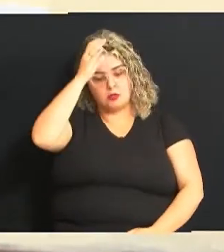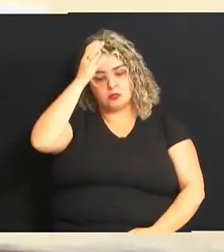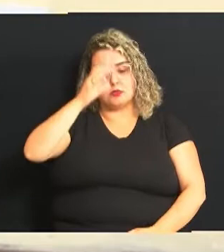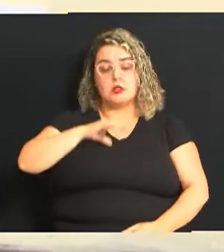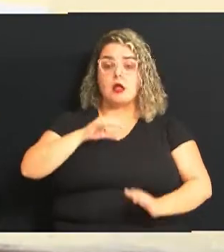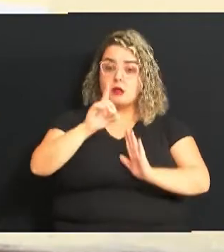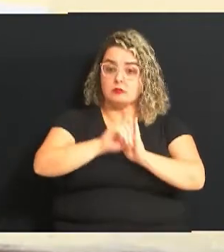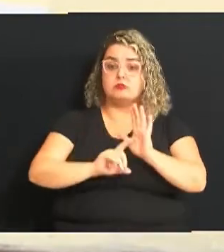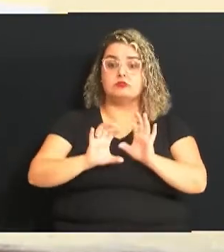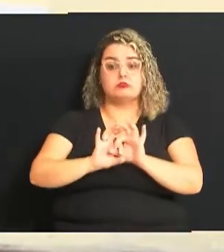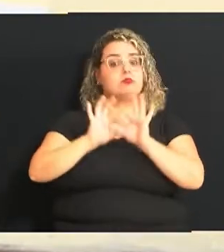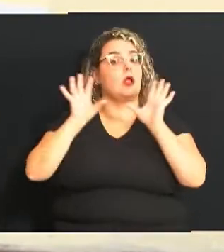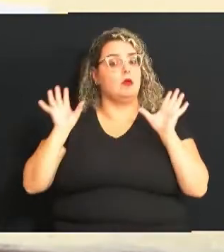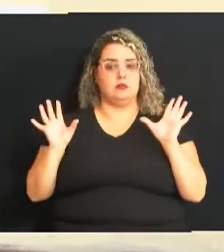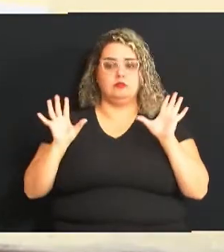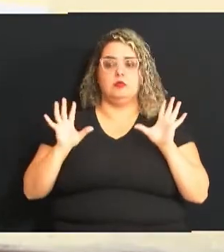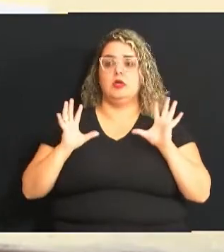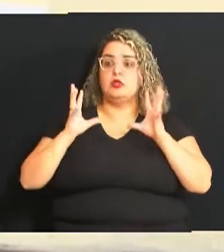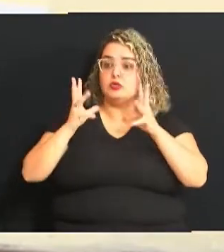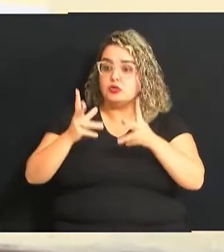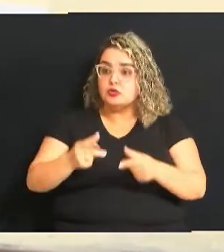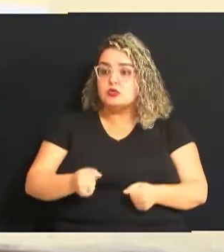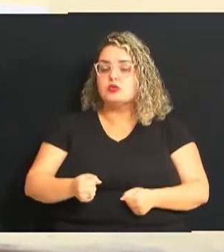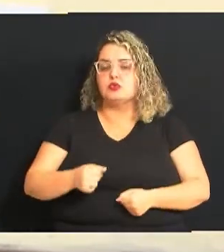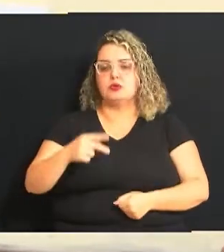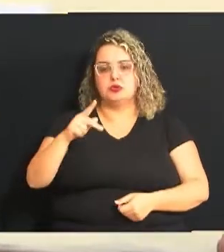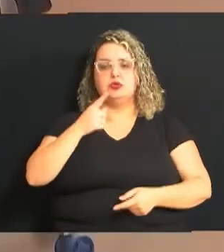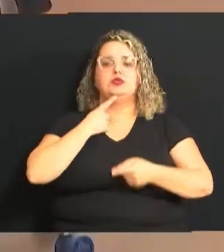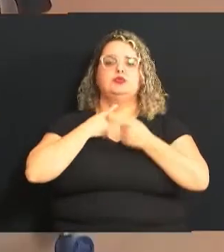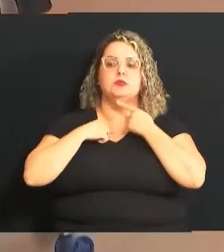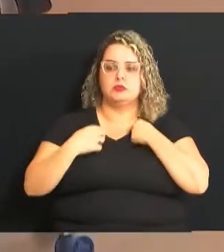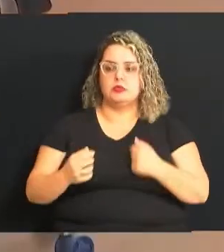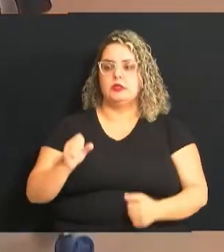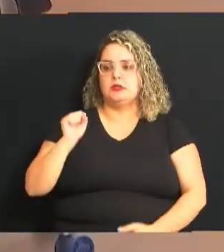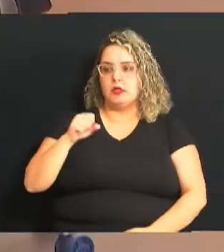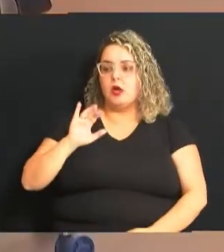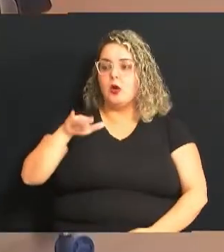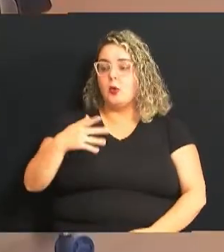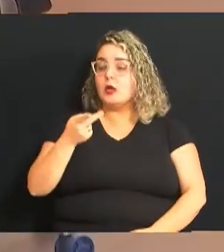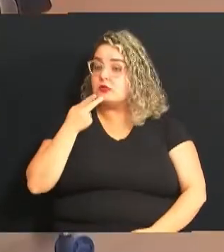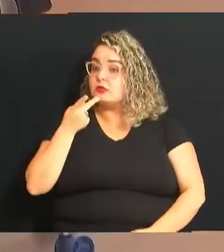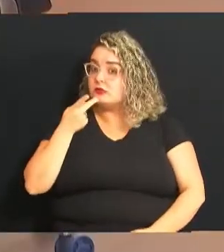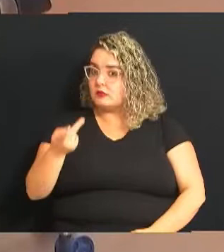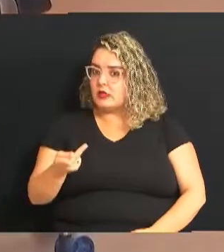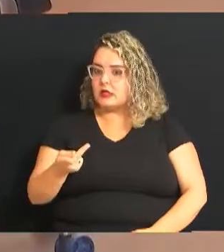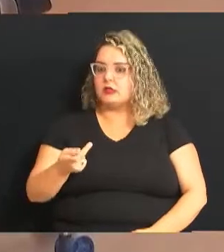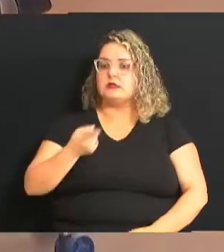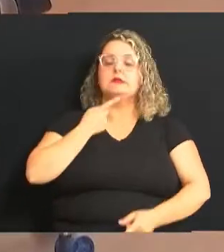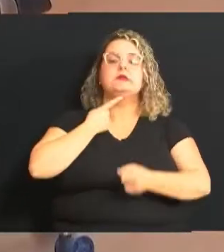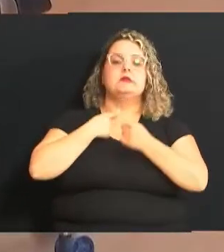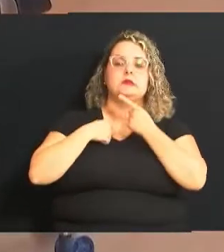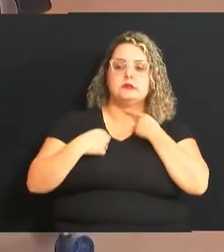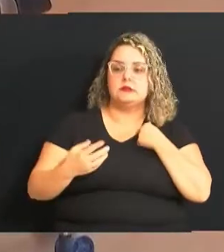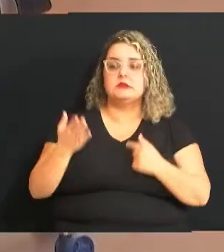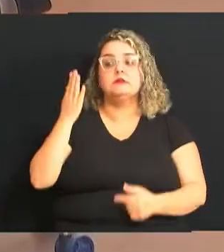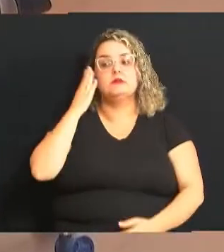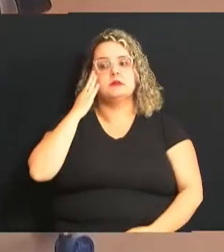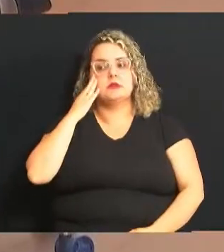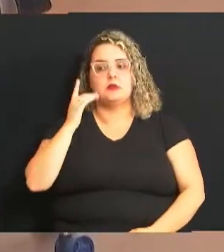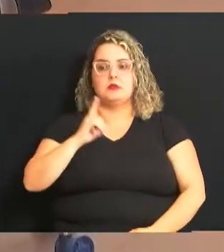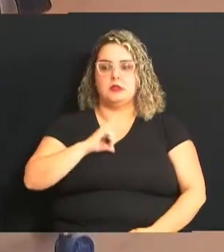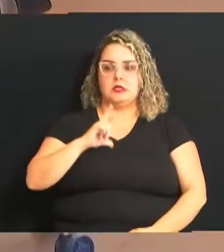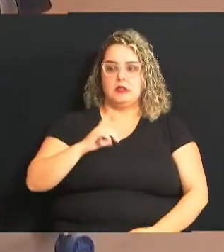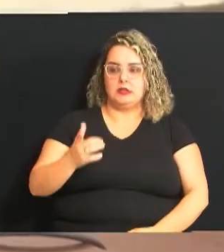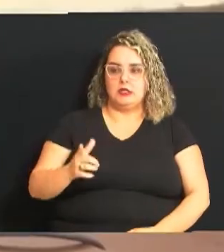e autônomo de todas as suas vontades. Sim, agora, quando a gente fala nessas vontades, e a gente sabe que existe uma